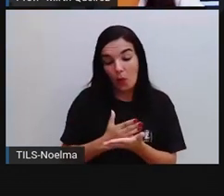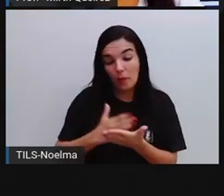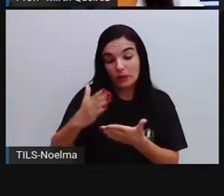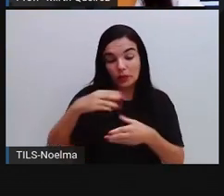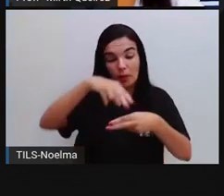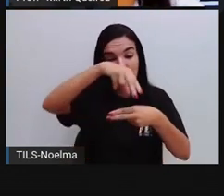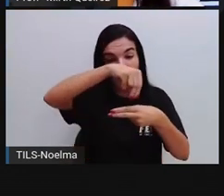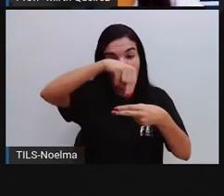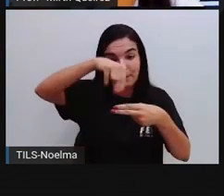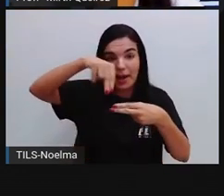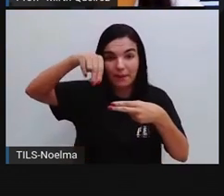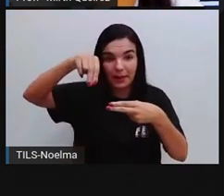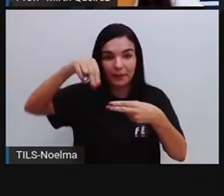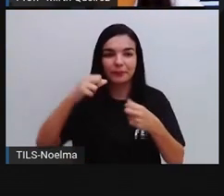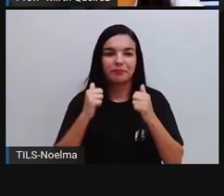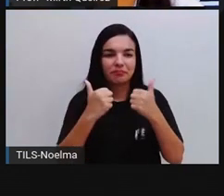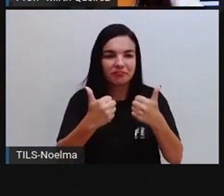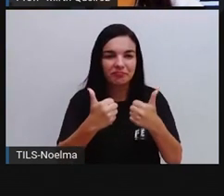no Brasil, certo?